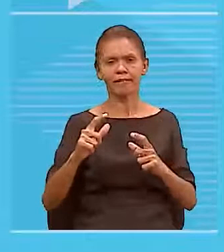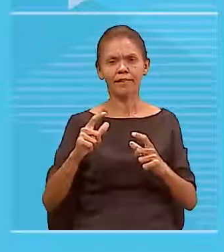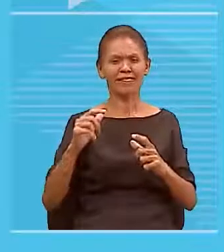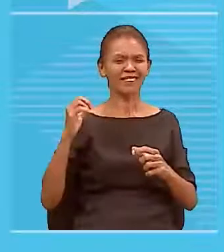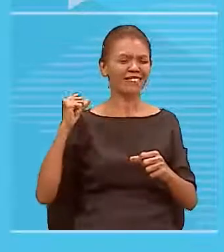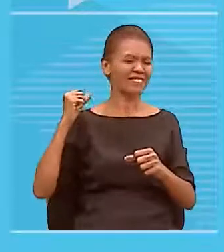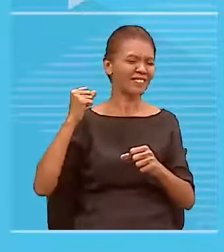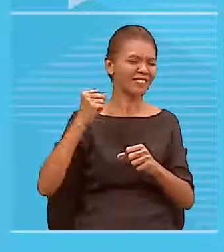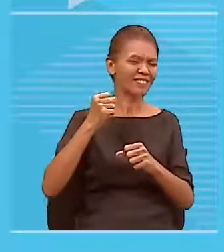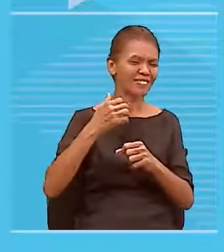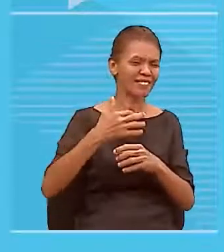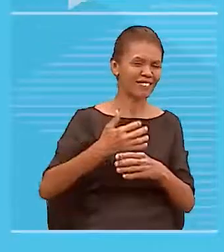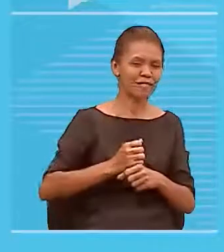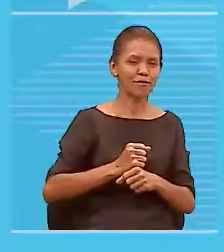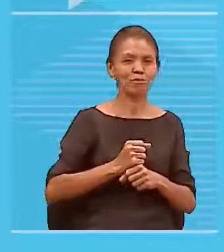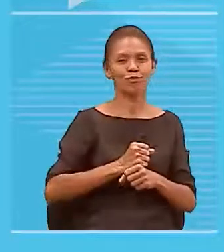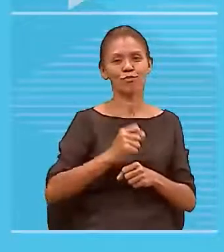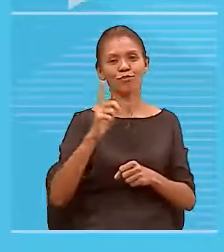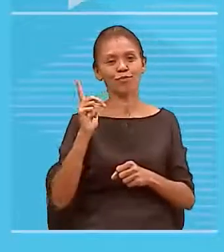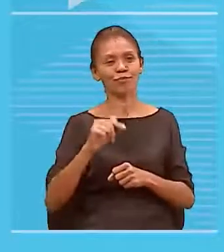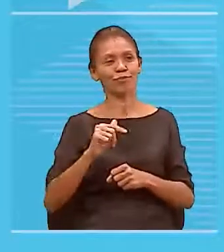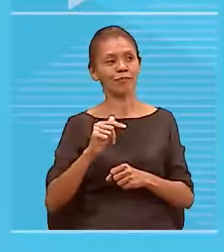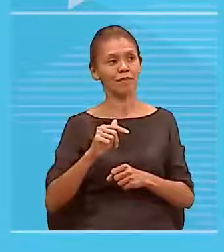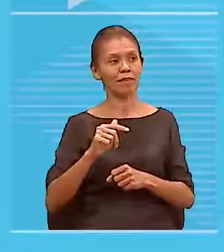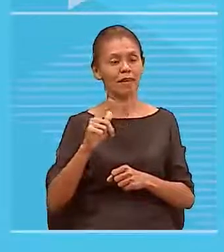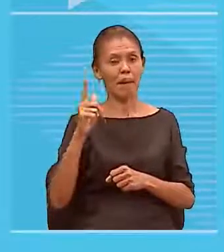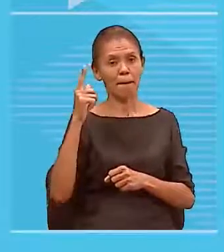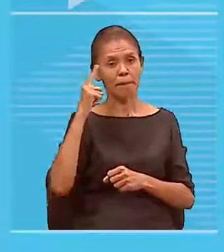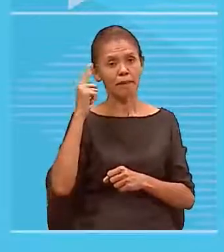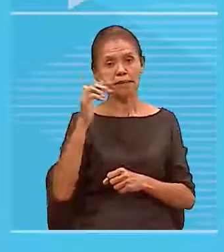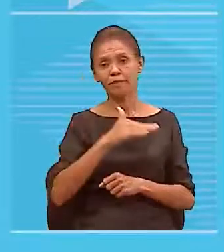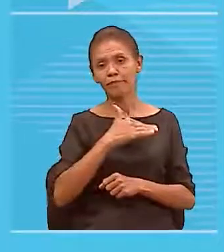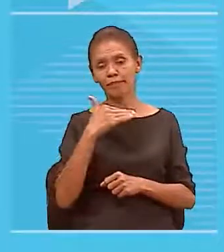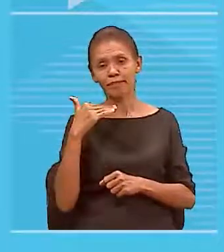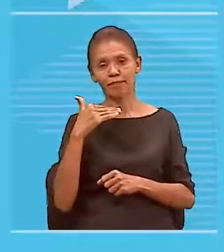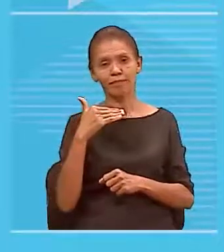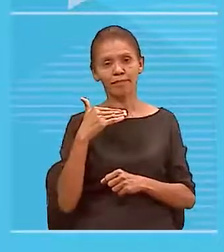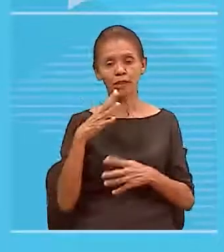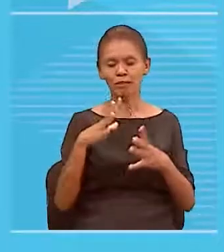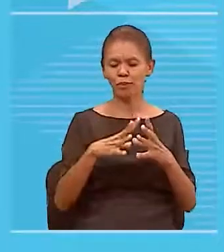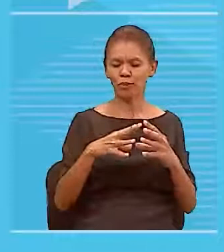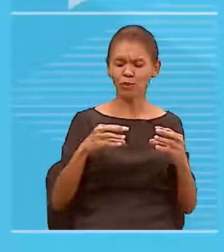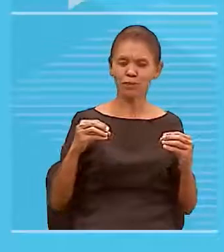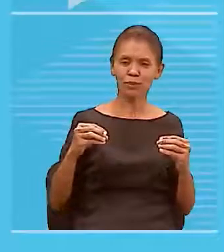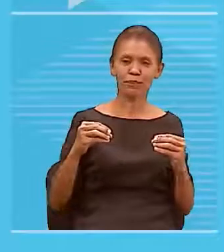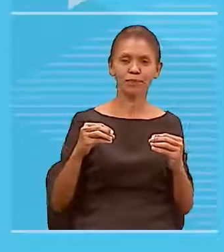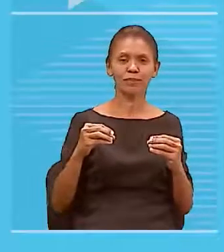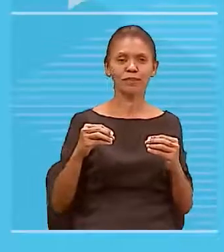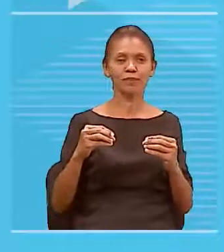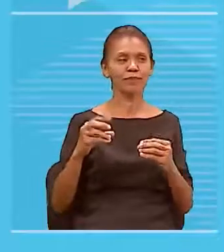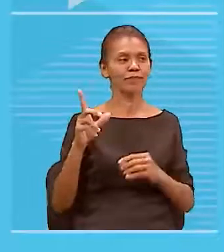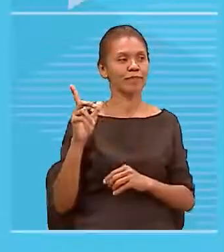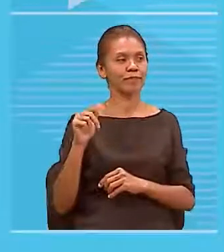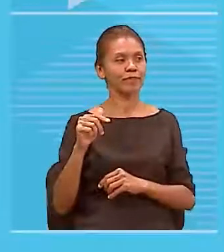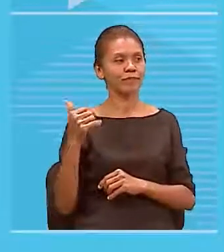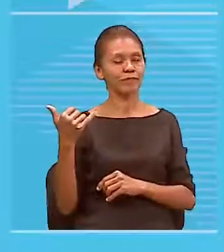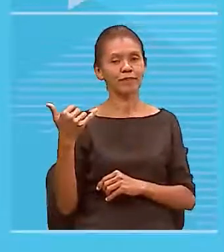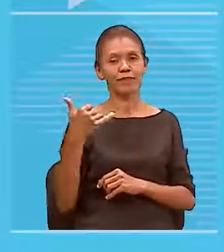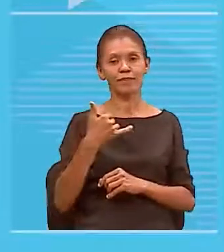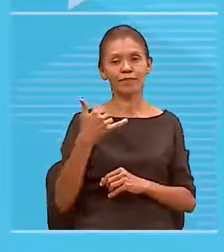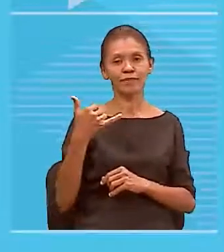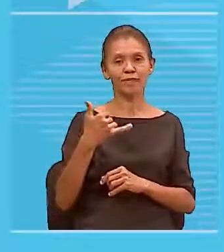que coisa pensei que tinha morrido sumiu diz não